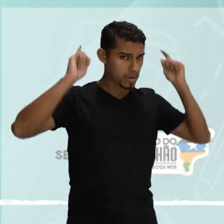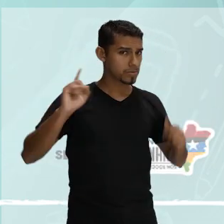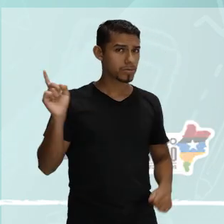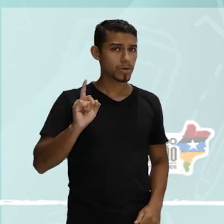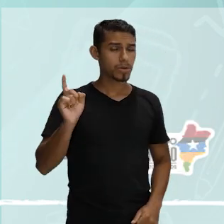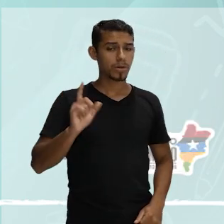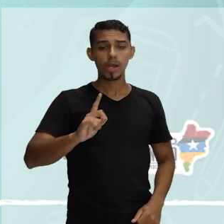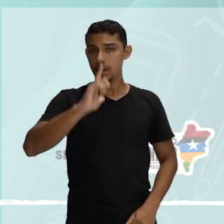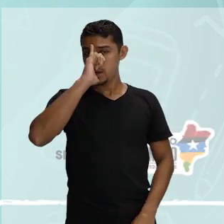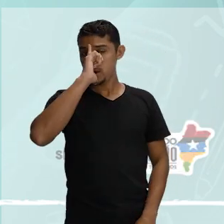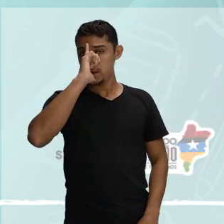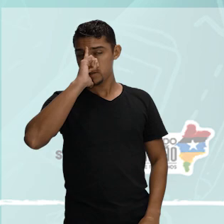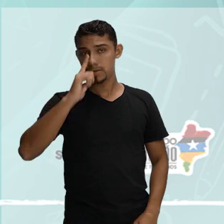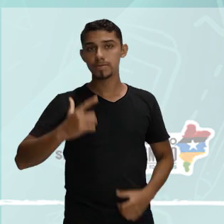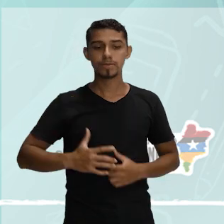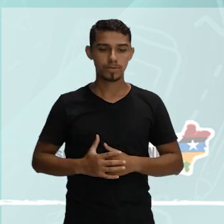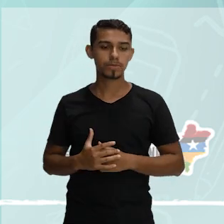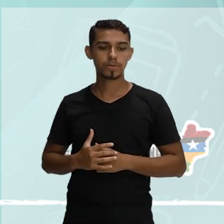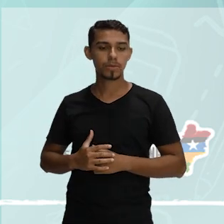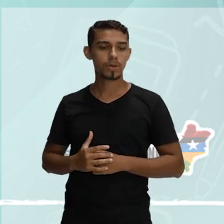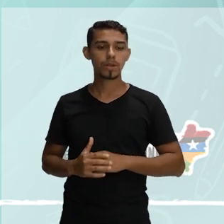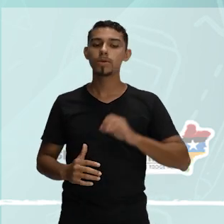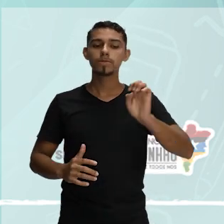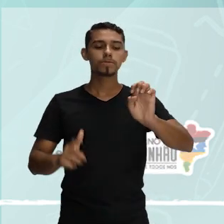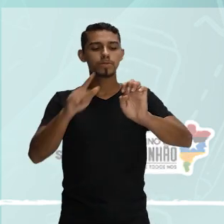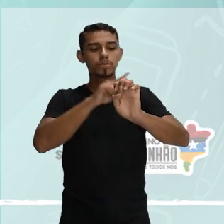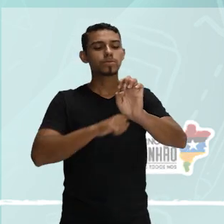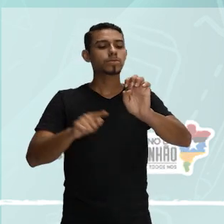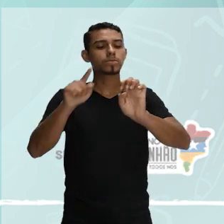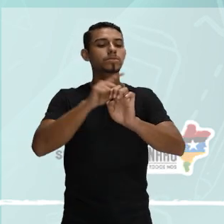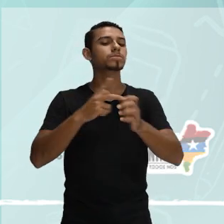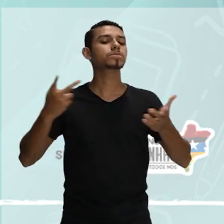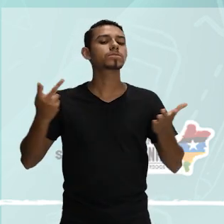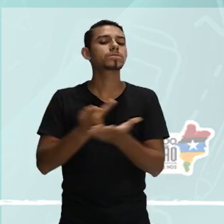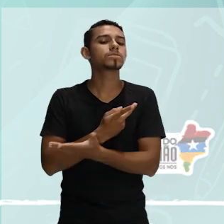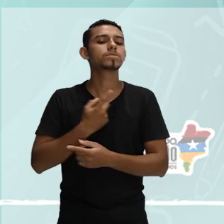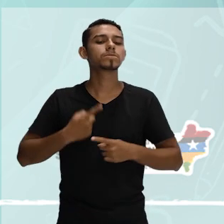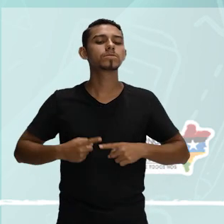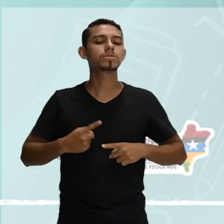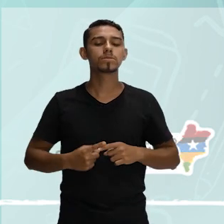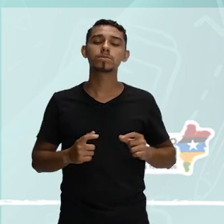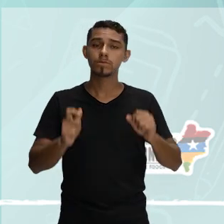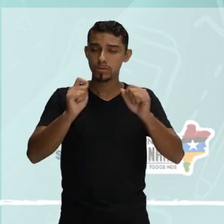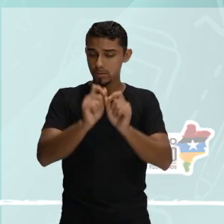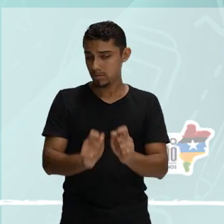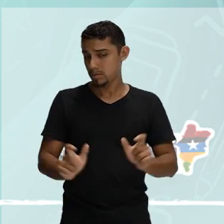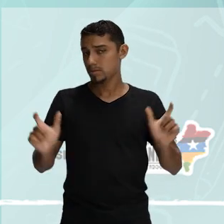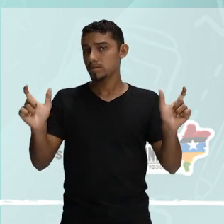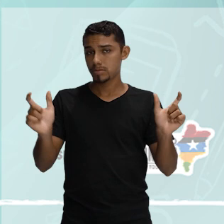D está incorreta. Tá? E a letra E, por que ela está incorreta? Ele diz